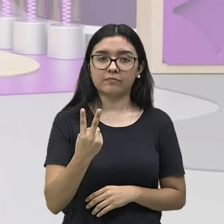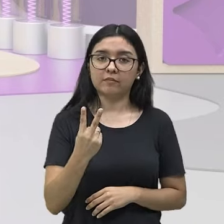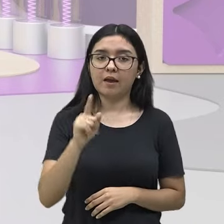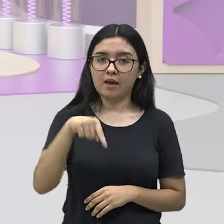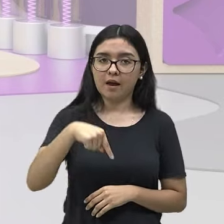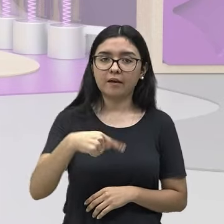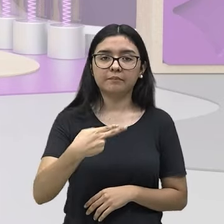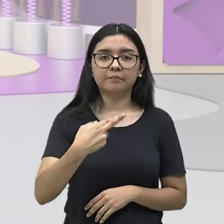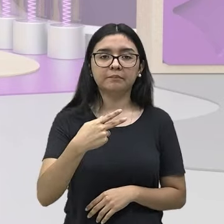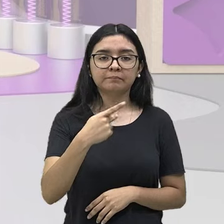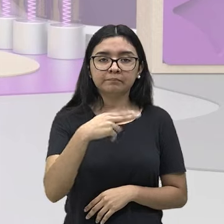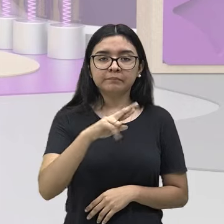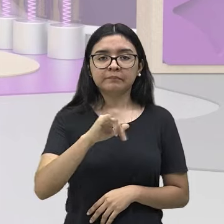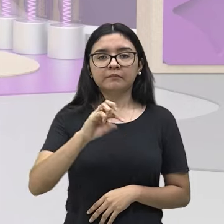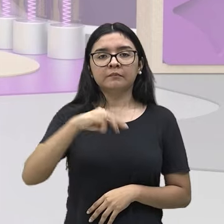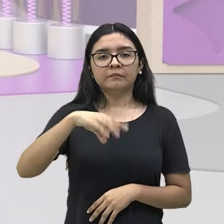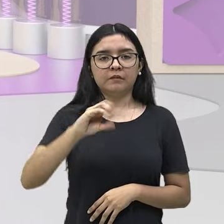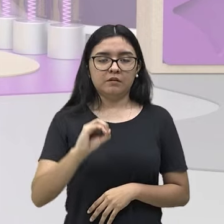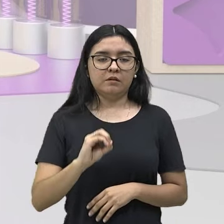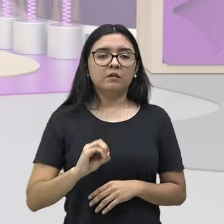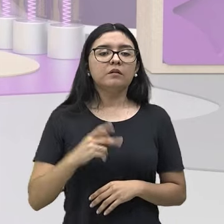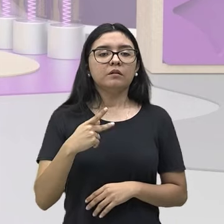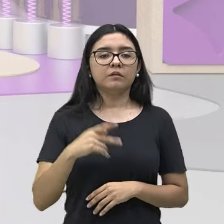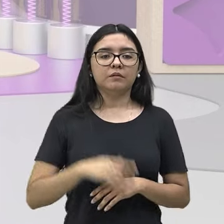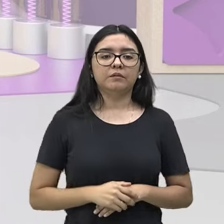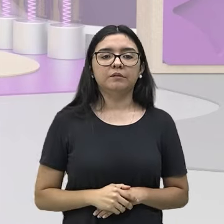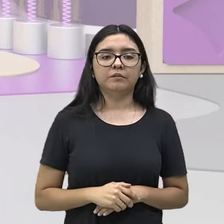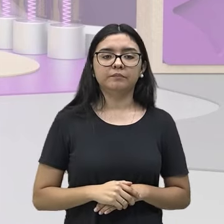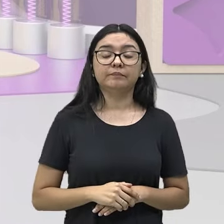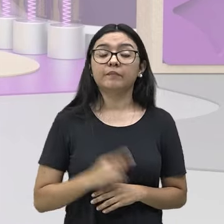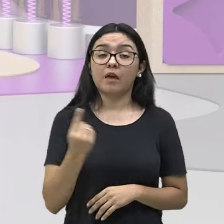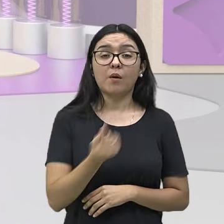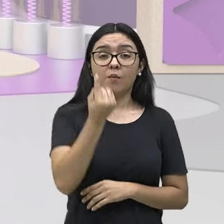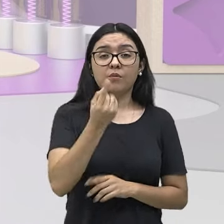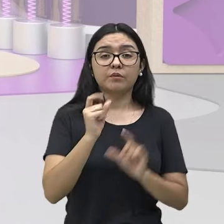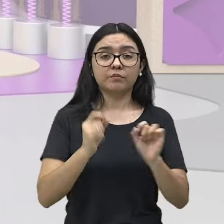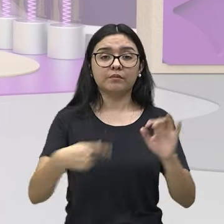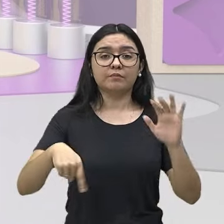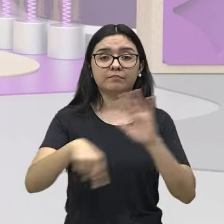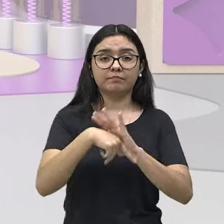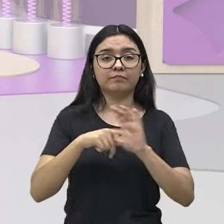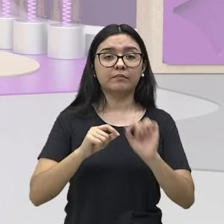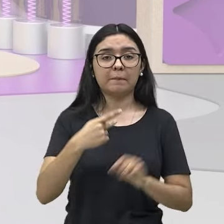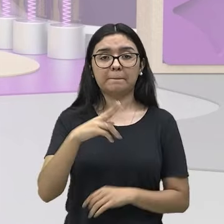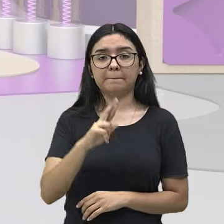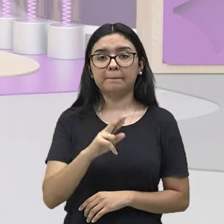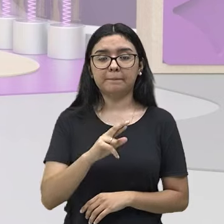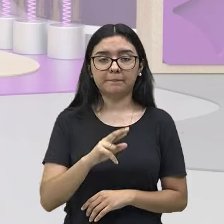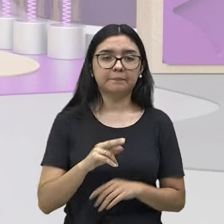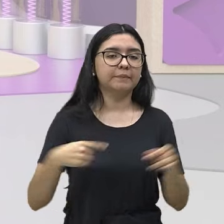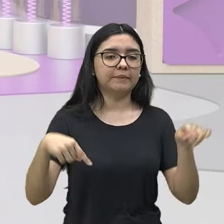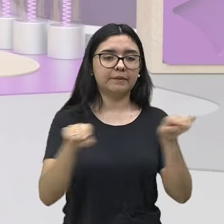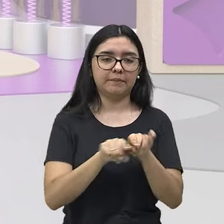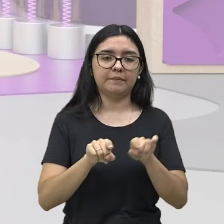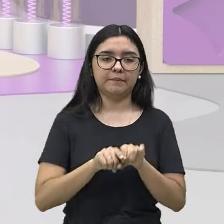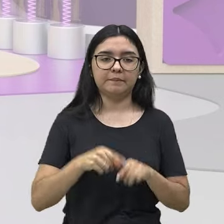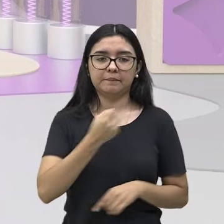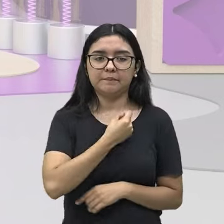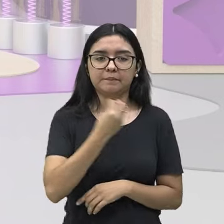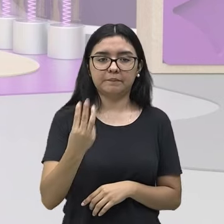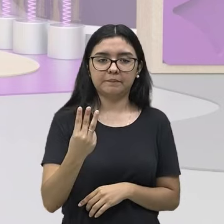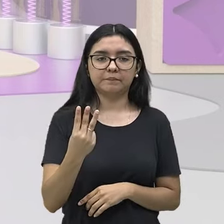primo. Você já sabe, né? É o menor número primo e é o único que é par. Beleza? Agora o 3.